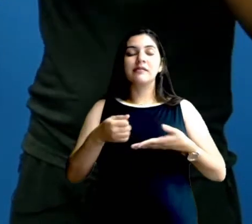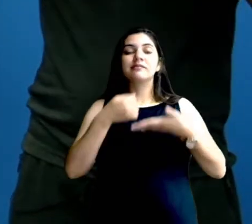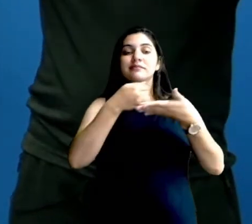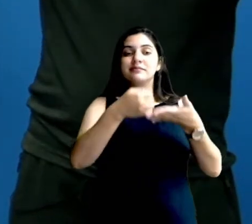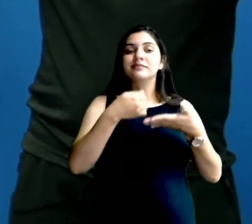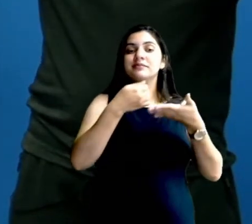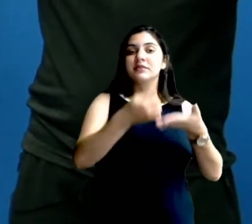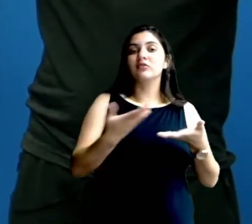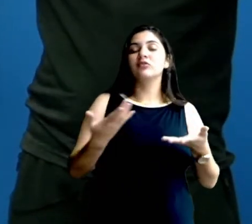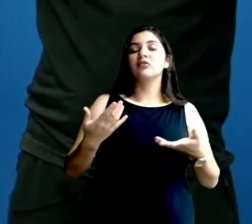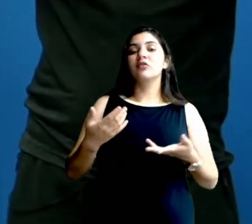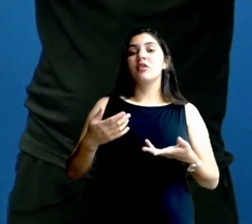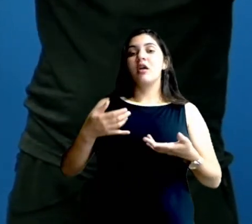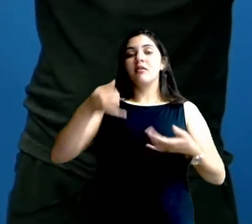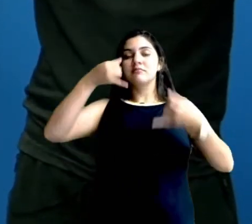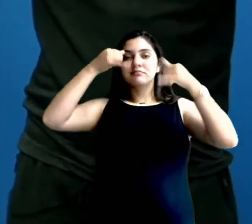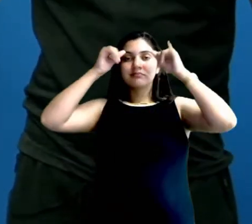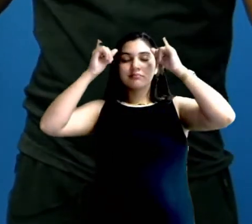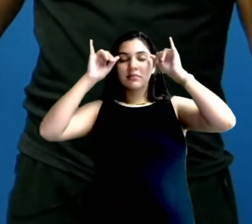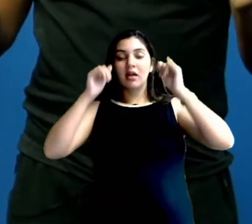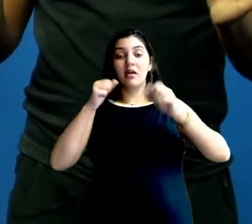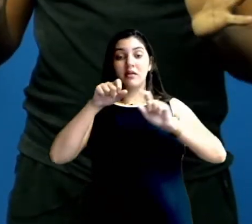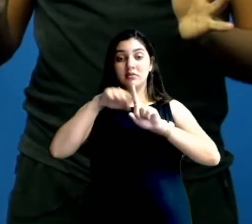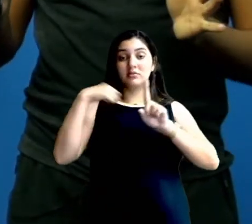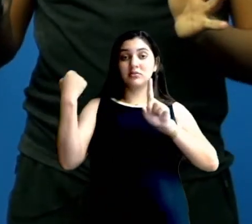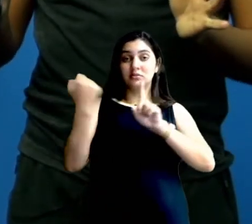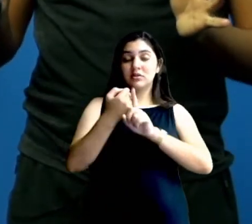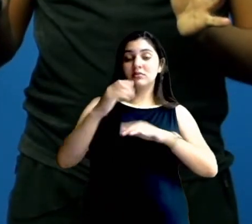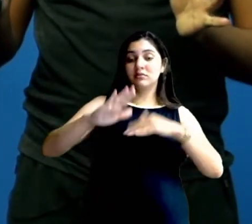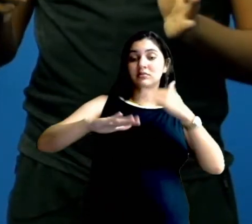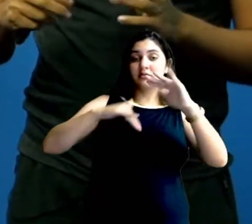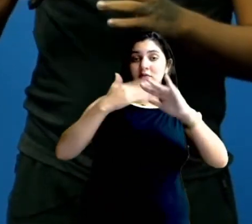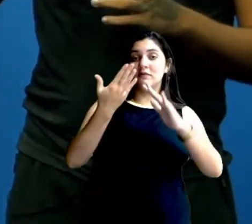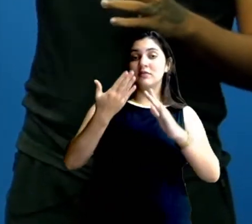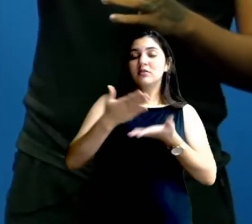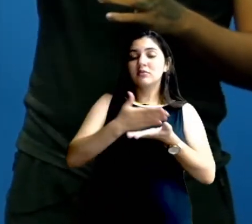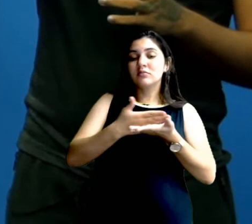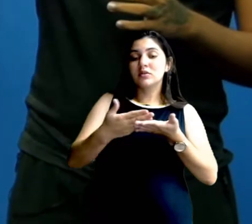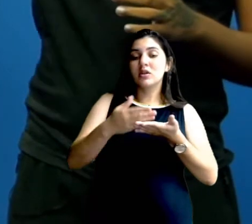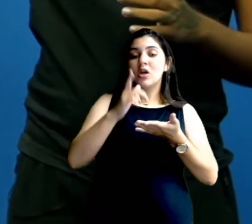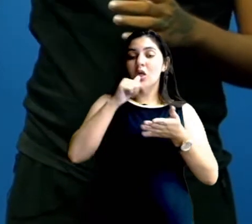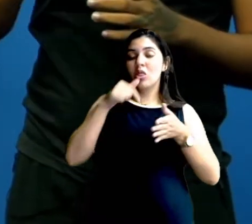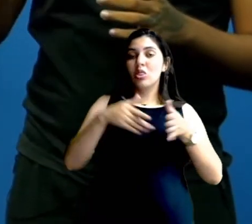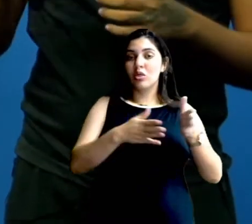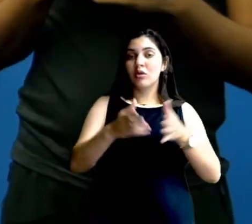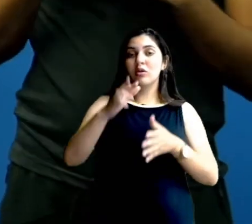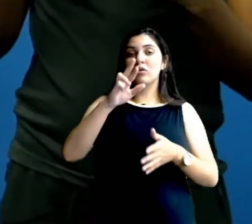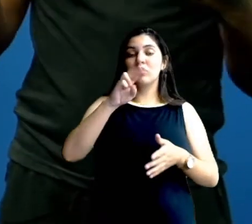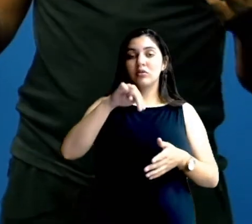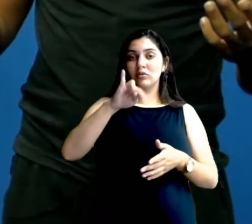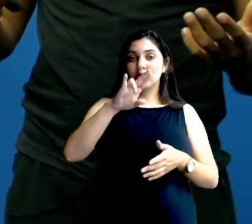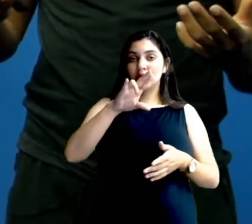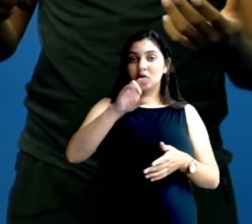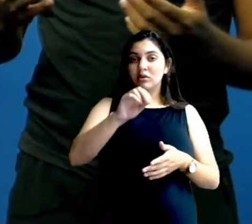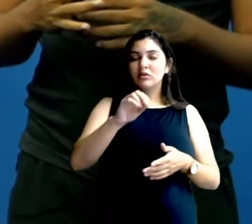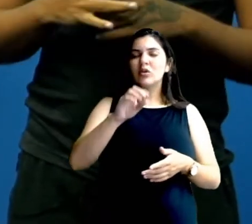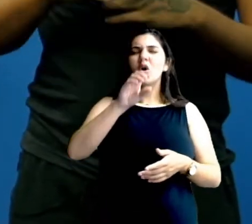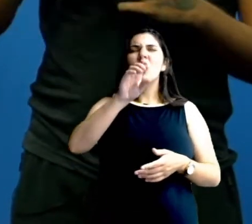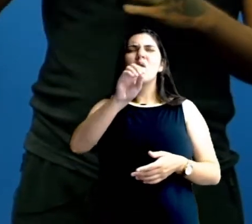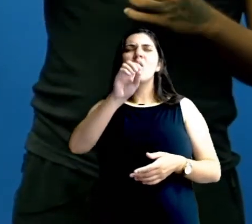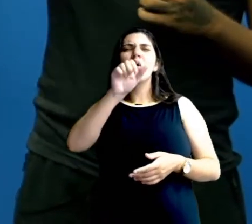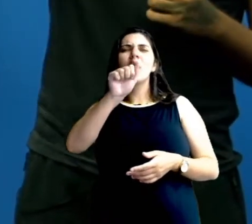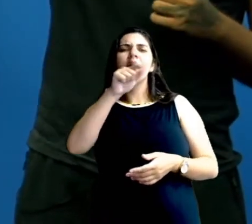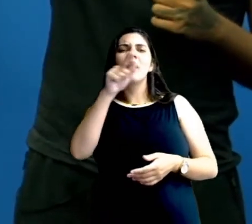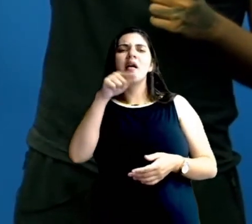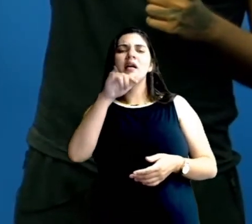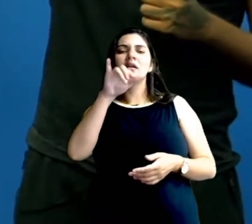gagos então a sociedade Núbia ela foi desenvolvida a partir das margens do rio Nilo e das zonas de Oásis professor que é o Asus